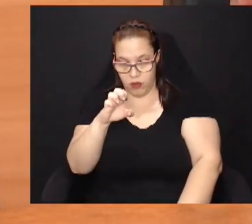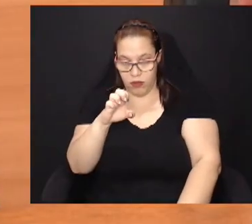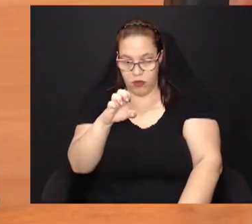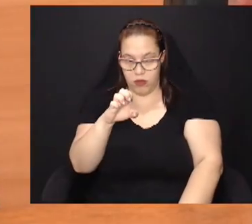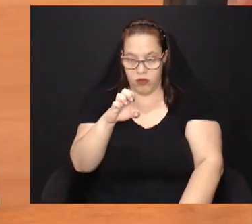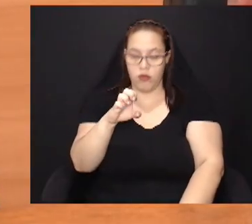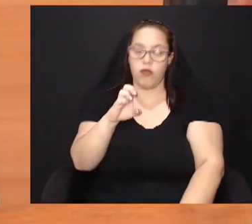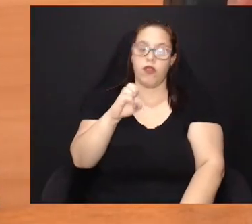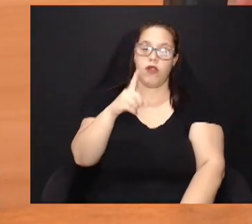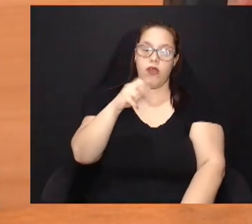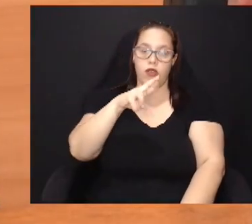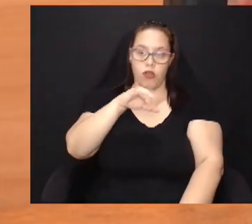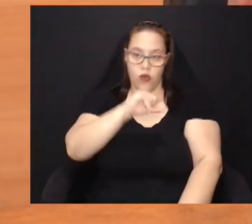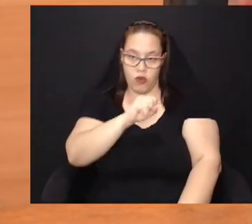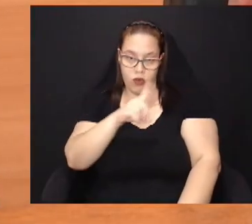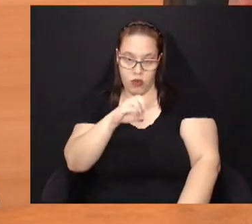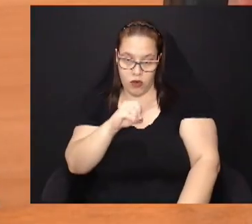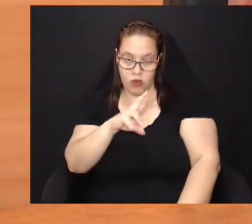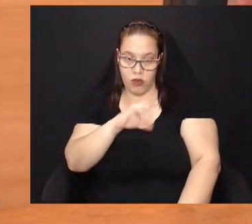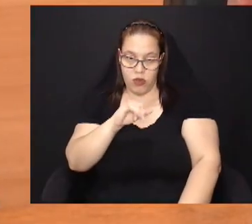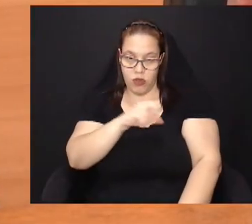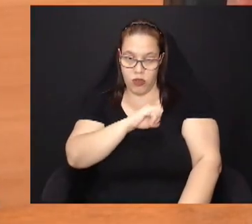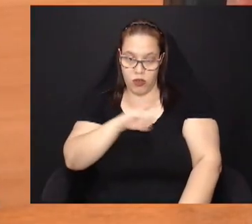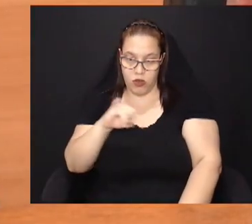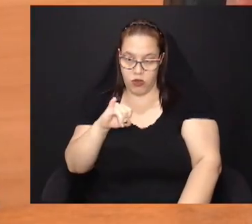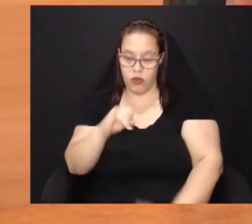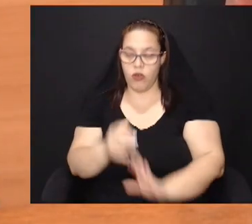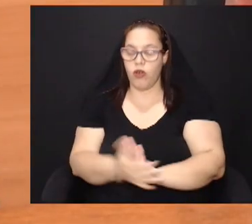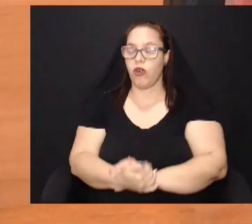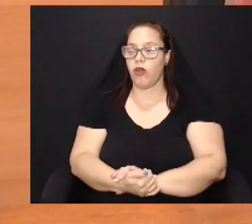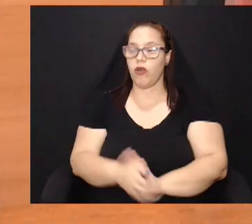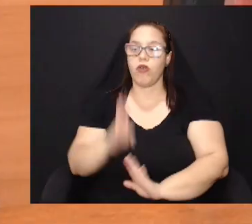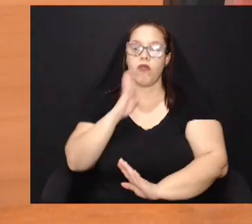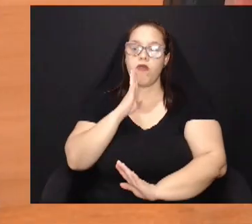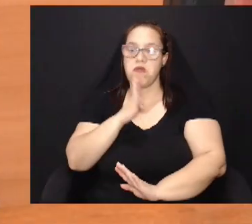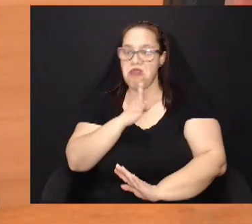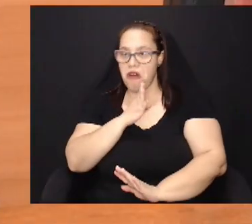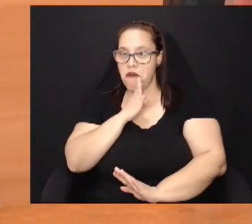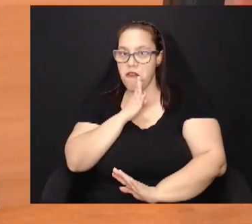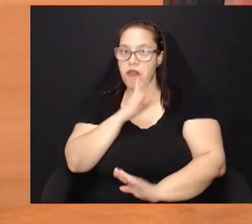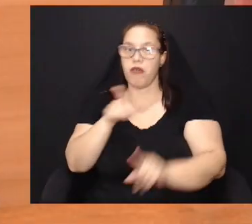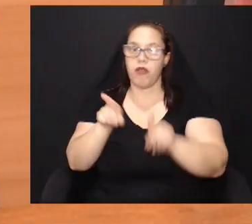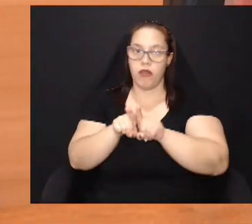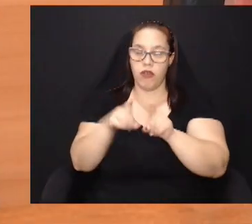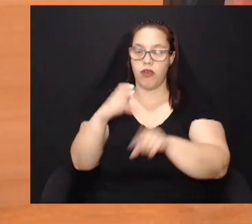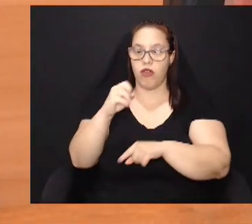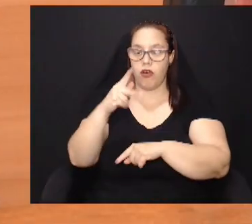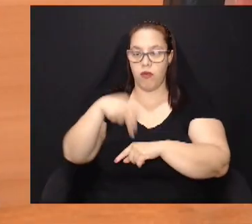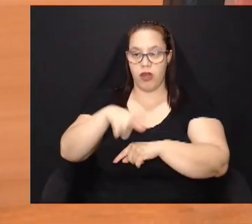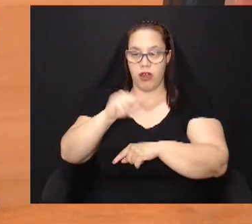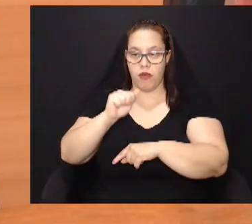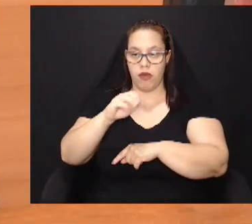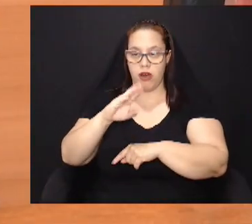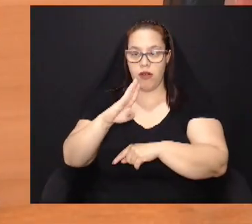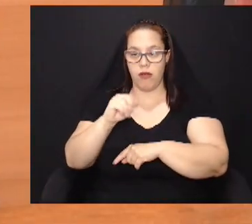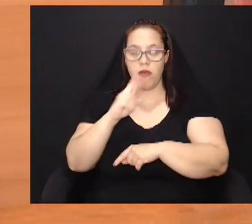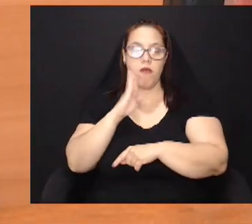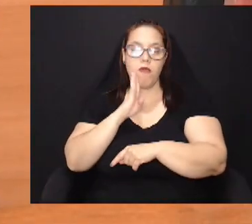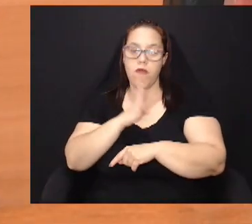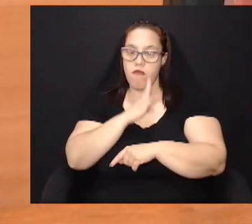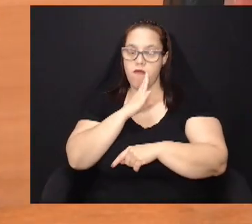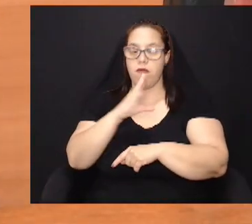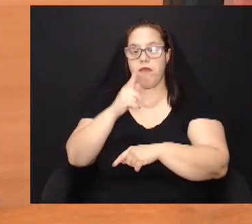Eduardo Rossi, Copacabana Bar. Carlos Eduardo, também do Copacabana Bar. Paulo